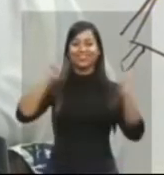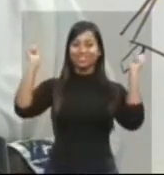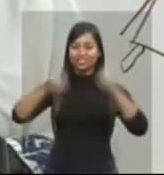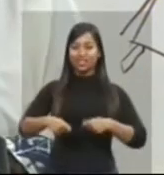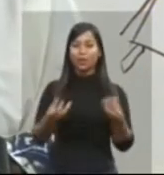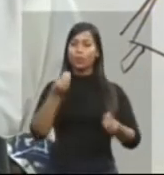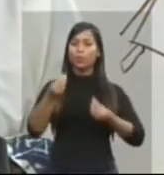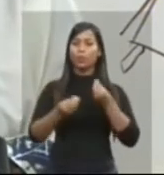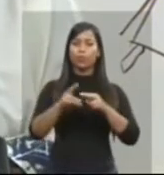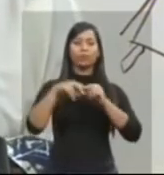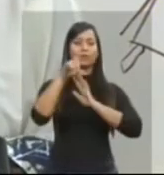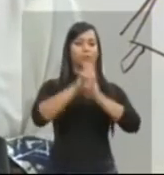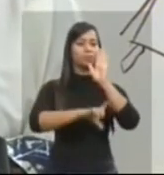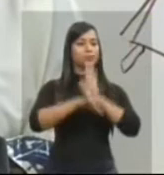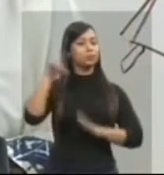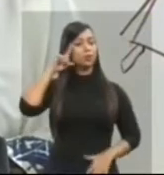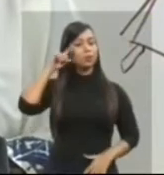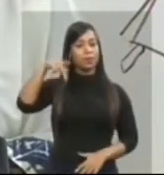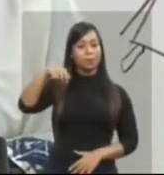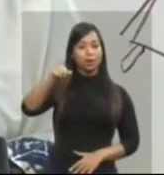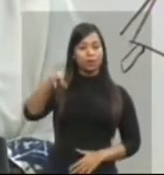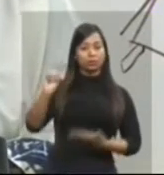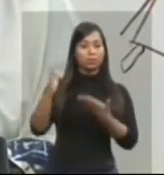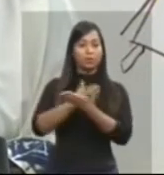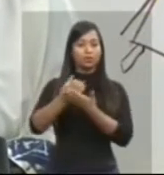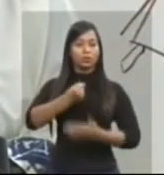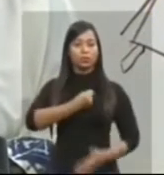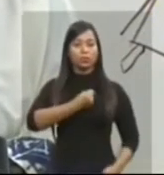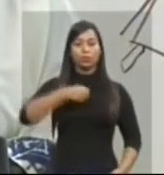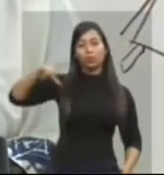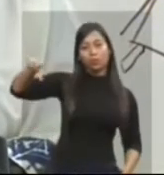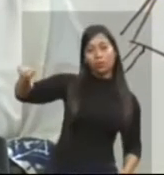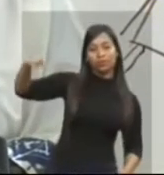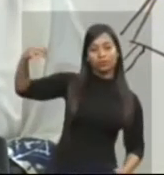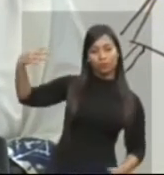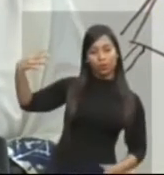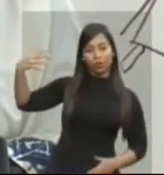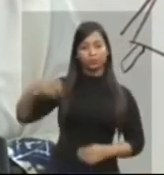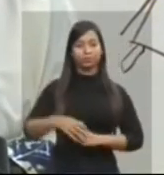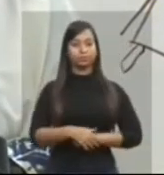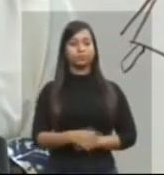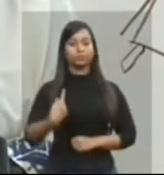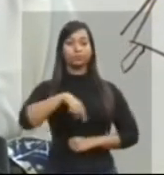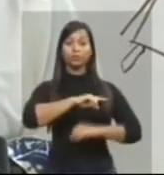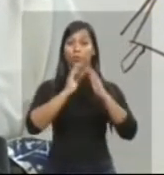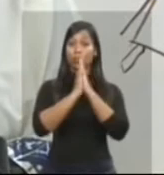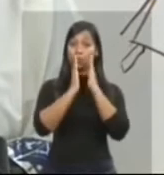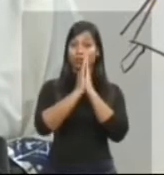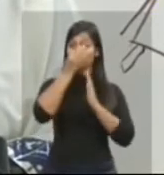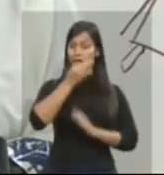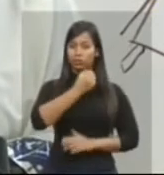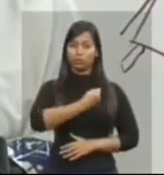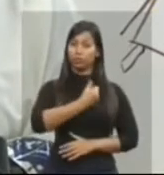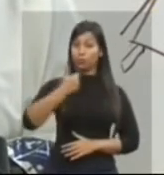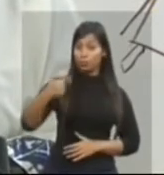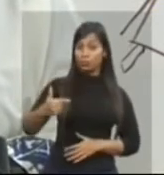Acompanhemos pelo subsídio da Paulus a partir da página 94. Nossa oração eucarística será